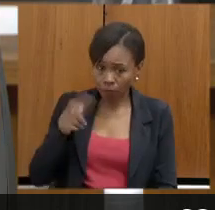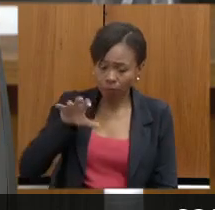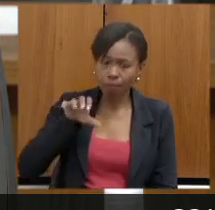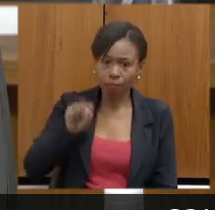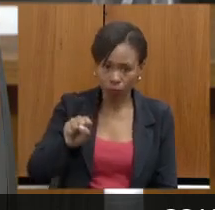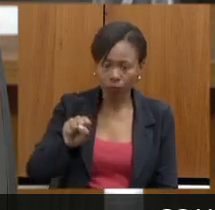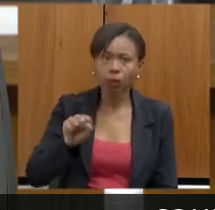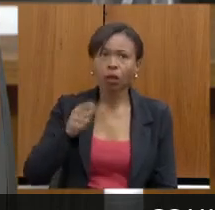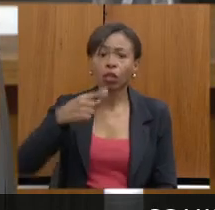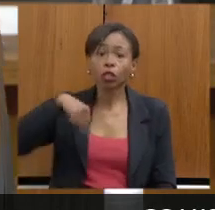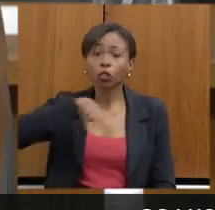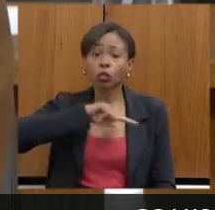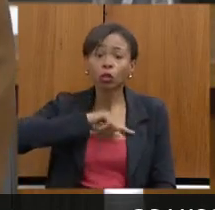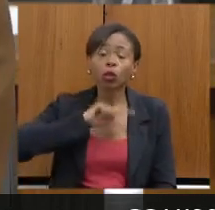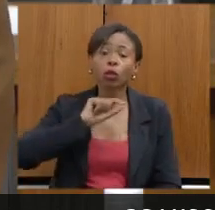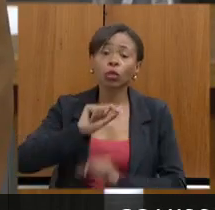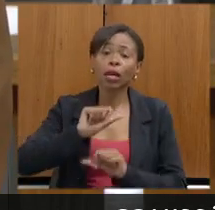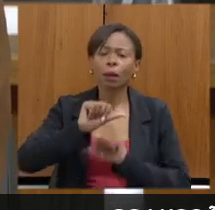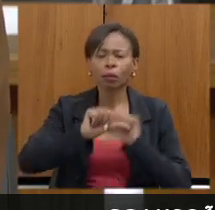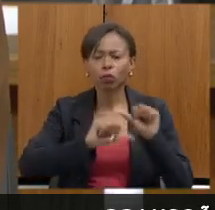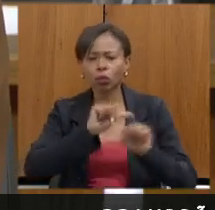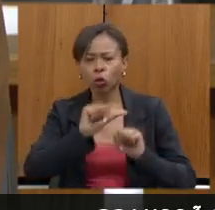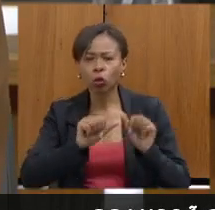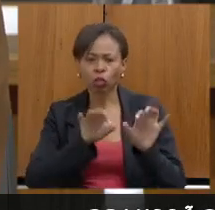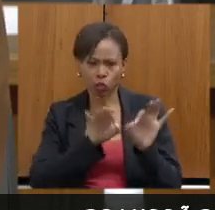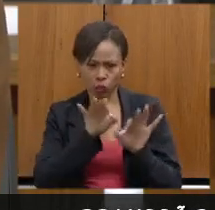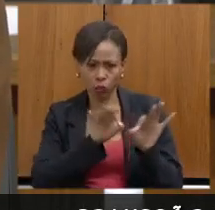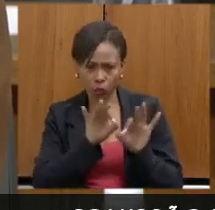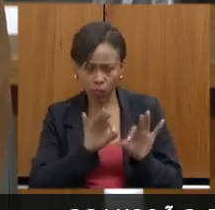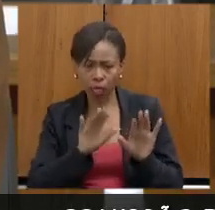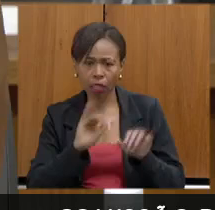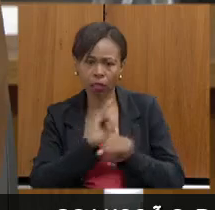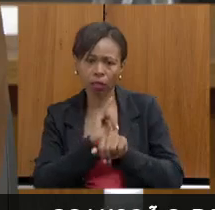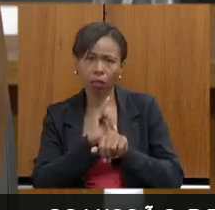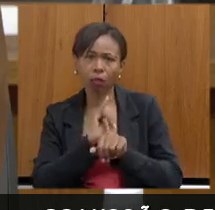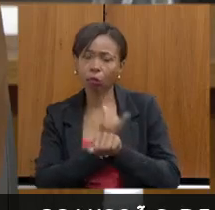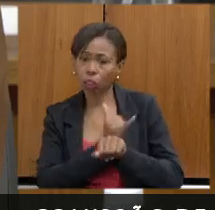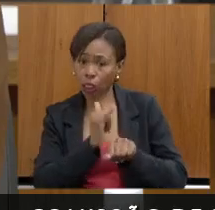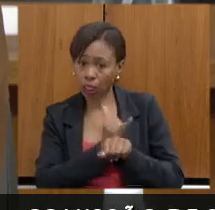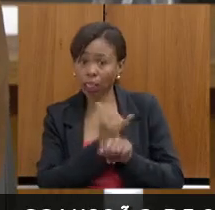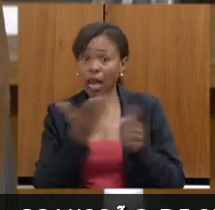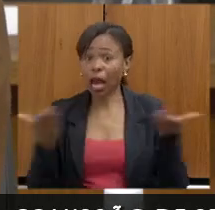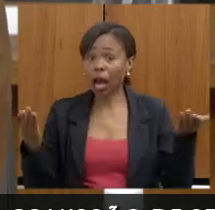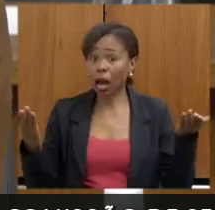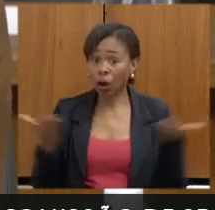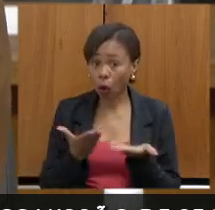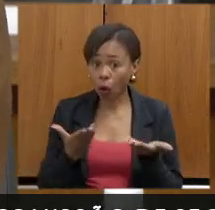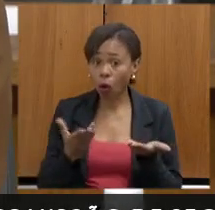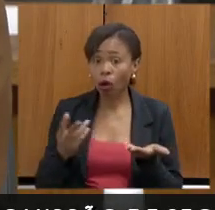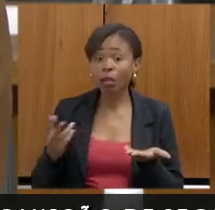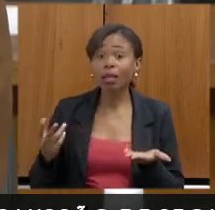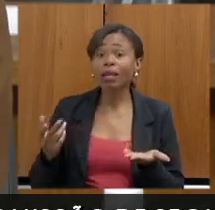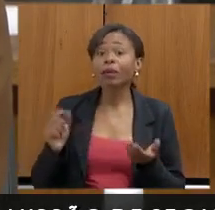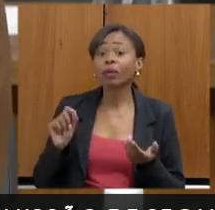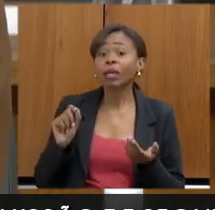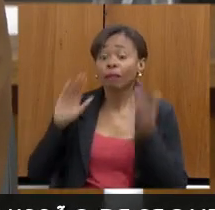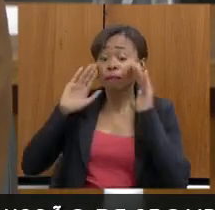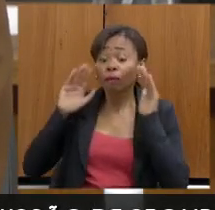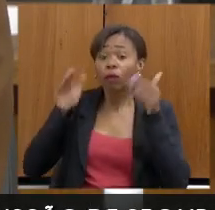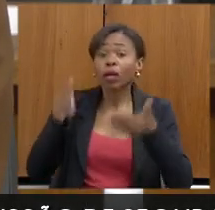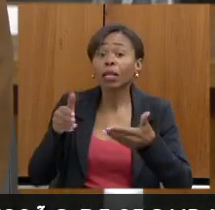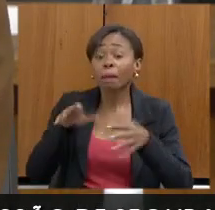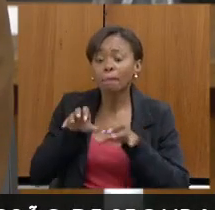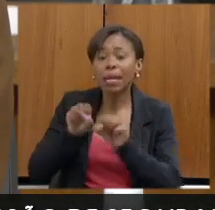nossas na nossas metas é no nosso projeto e agora a gente está fortalecendo e valorizando a apreensão de armas realmente aquela